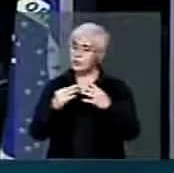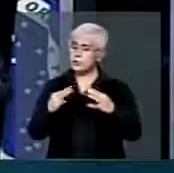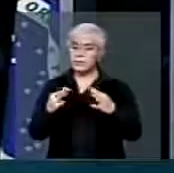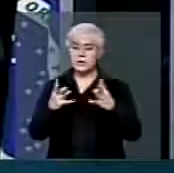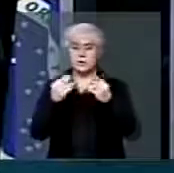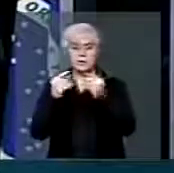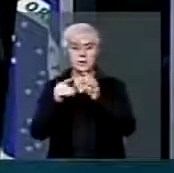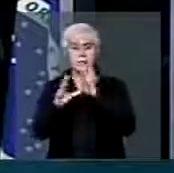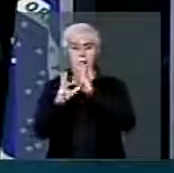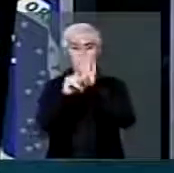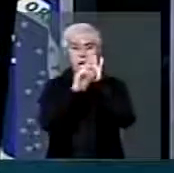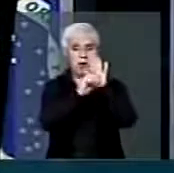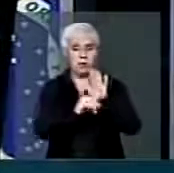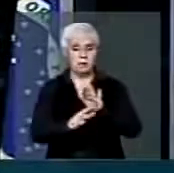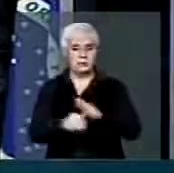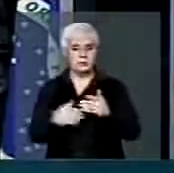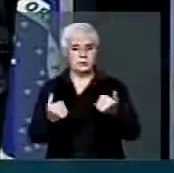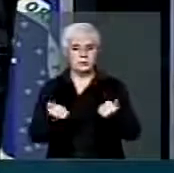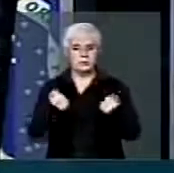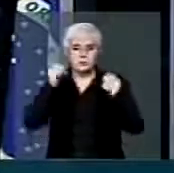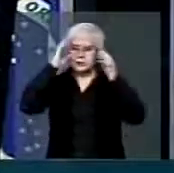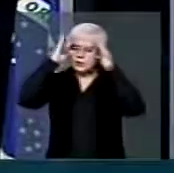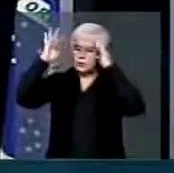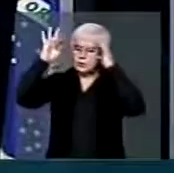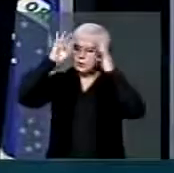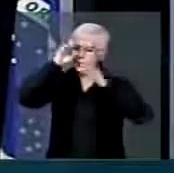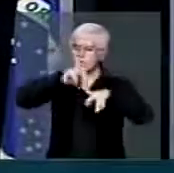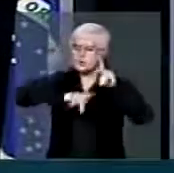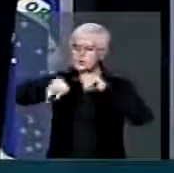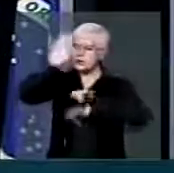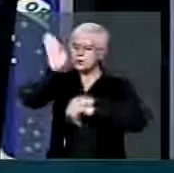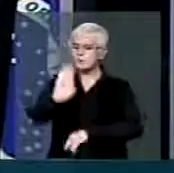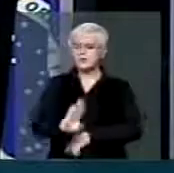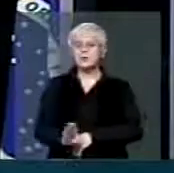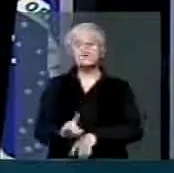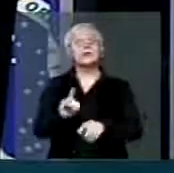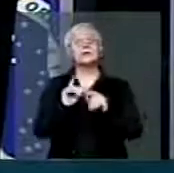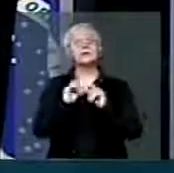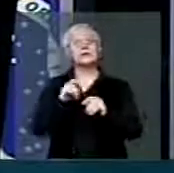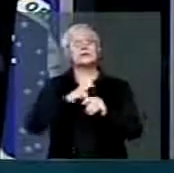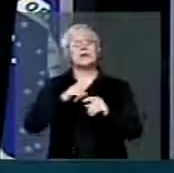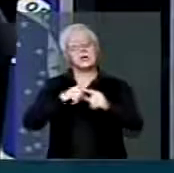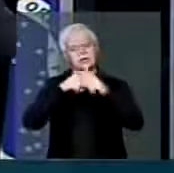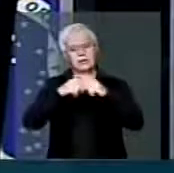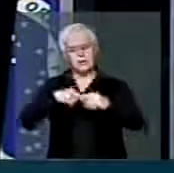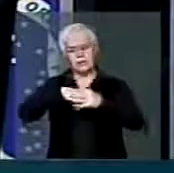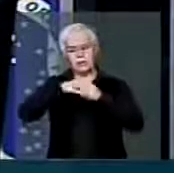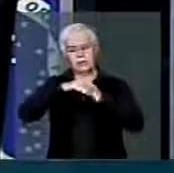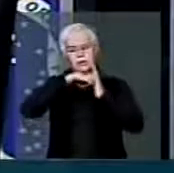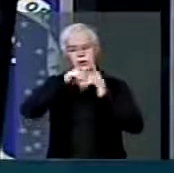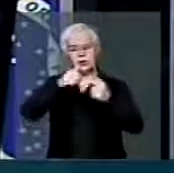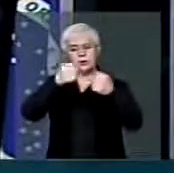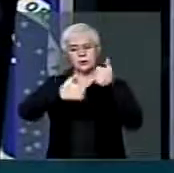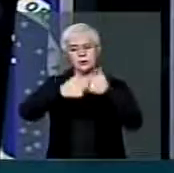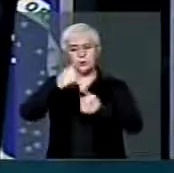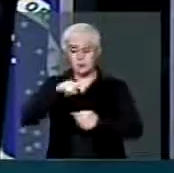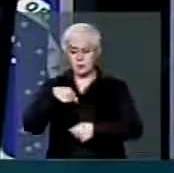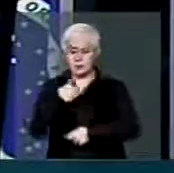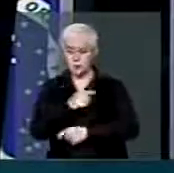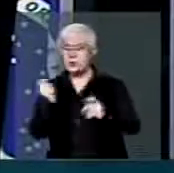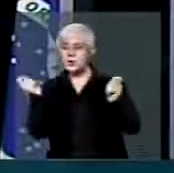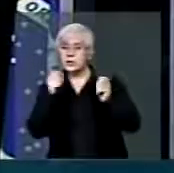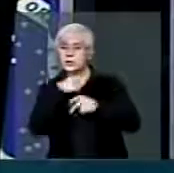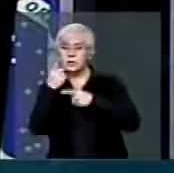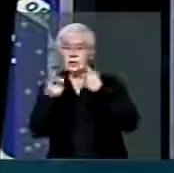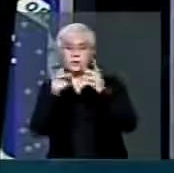bandidos. O sonho dos brasileiros era ter uma Copa dos Sonhos num país onde nós pudéssemos dizer